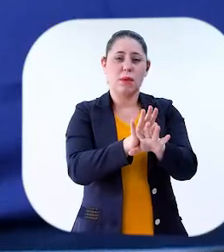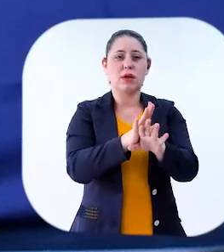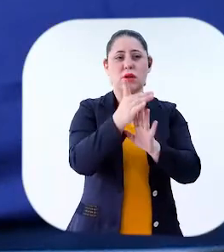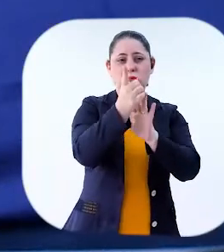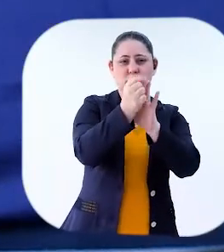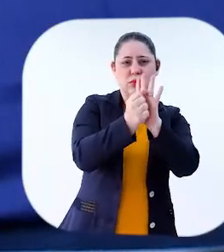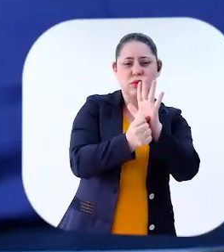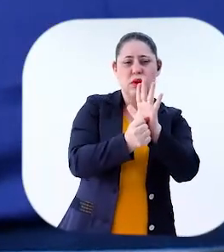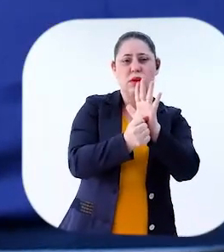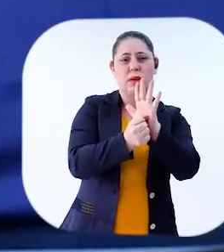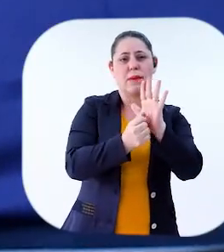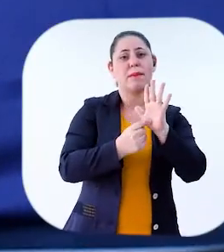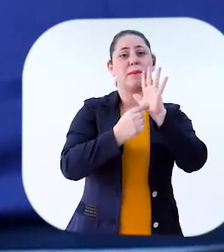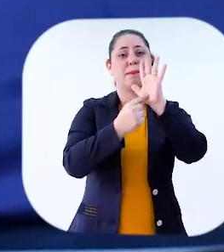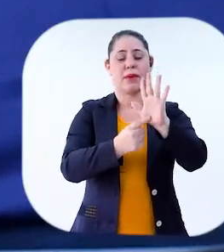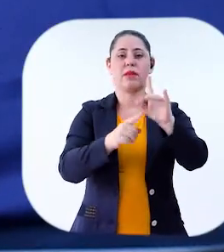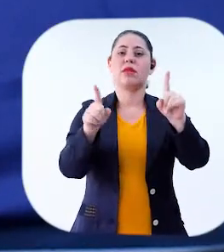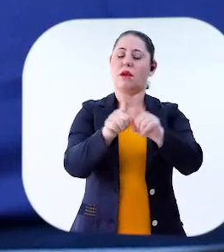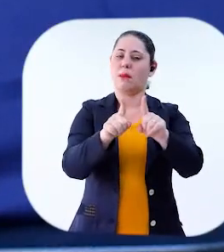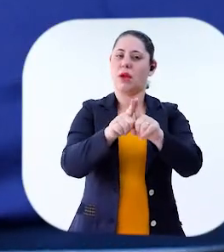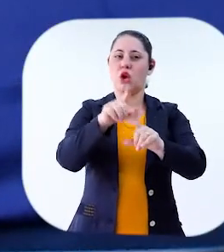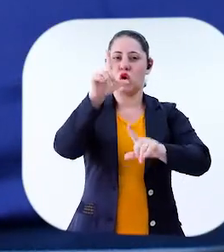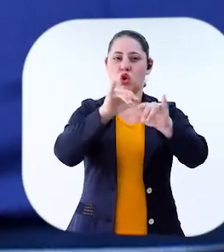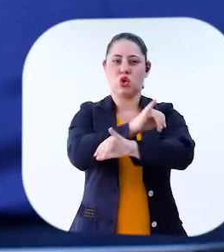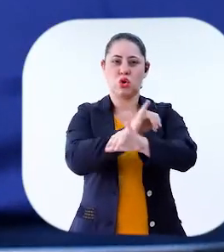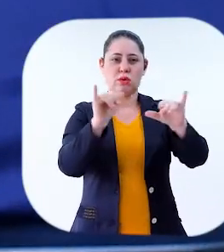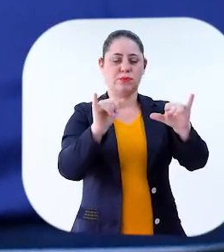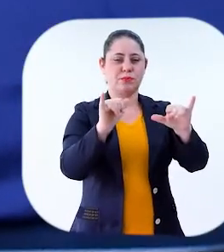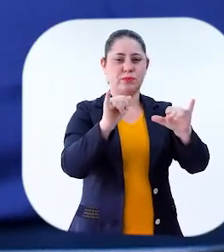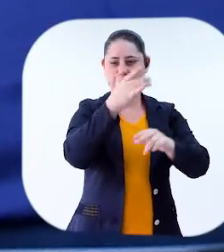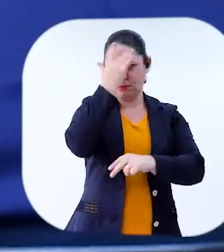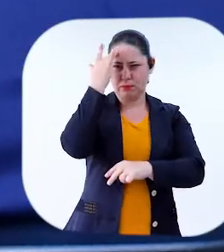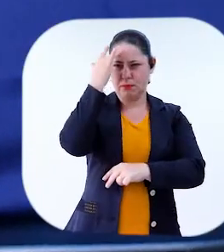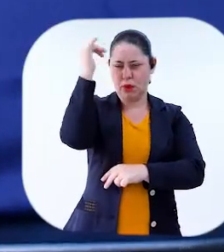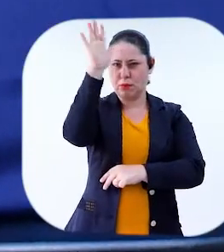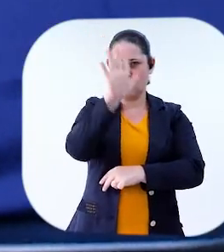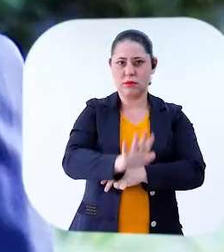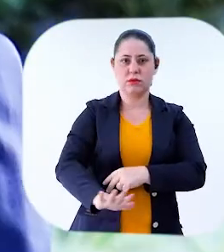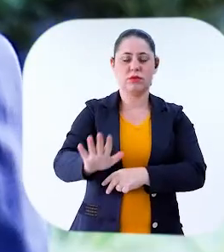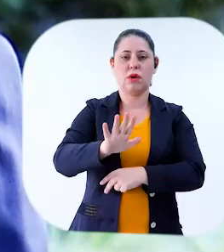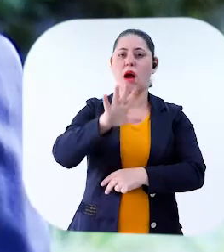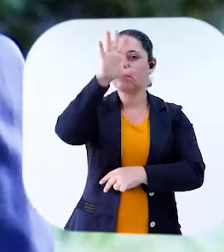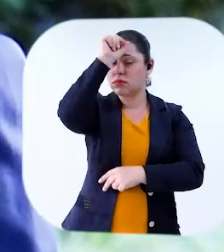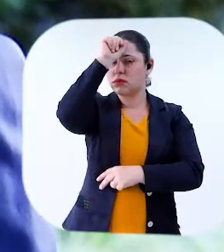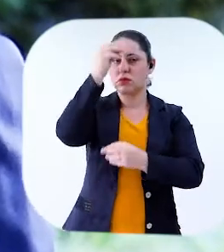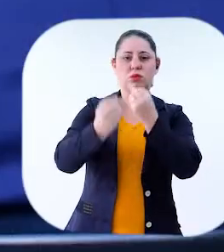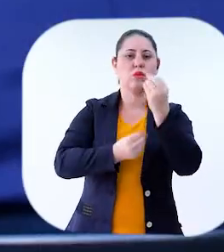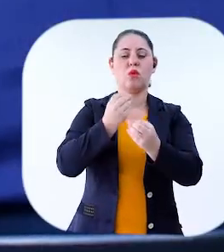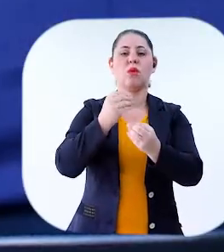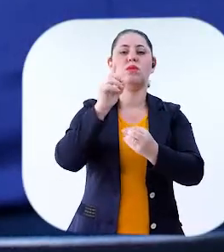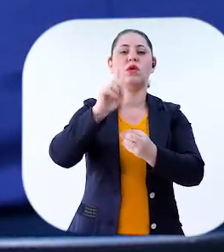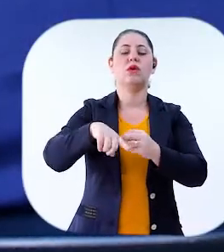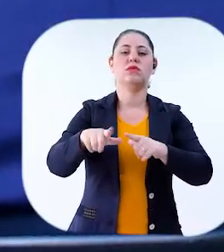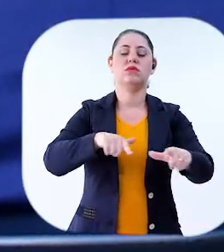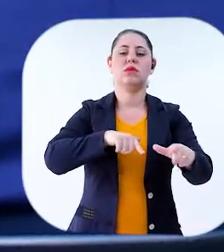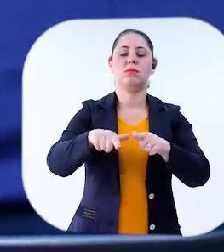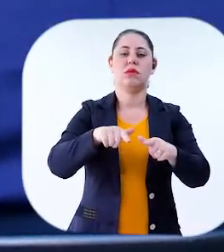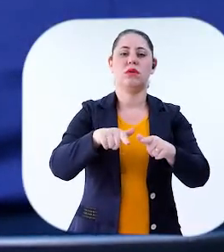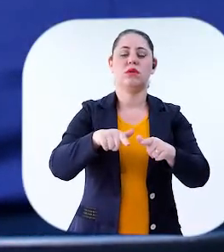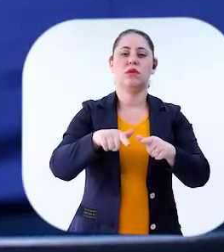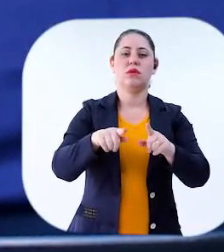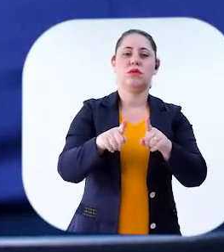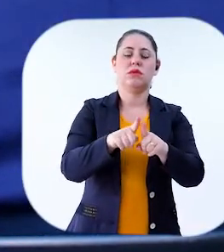a prestação de contas, que também não sai dos jornais, é uma coisa que o brasileiro está se acostumando a aprender como funciona,